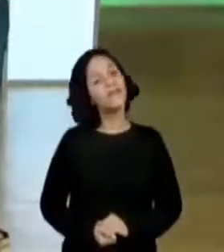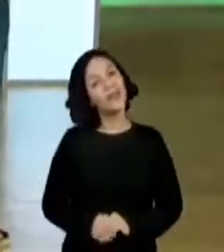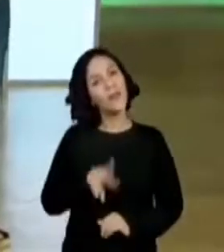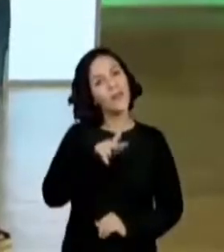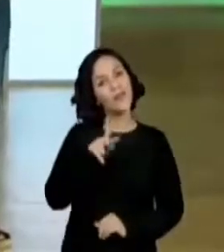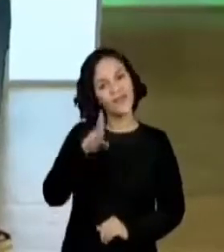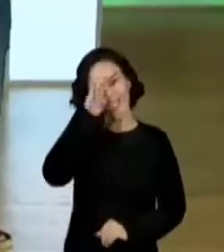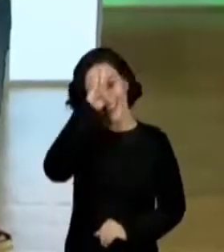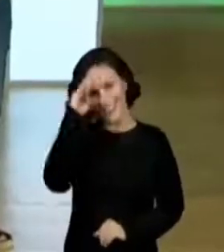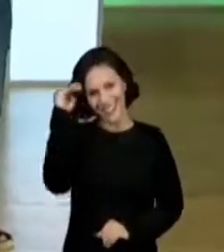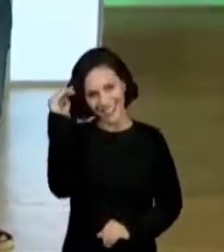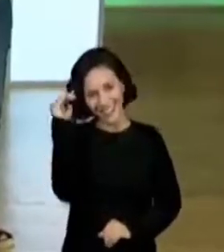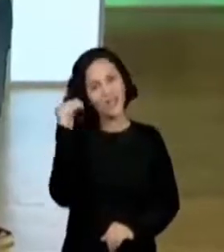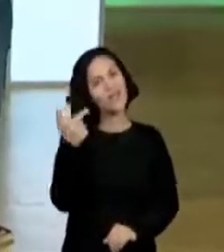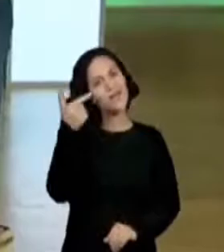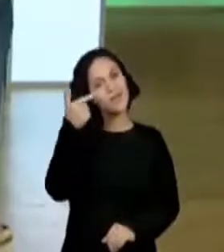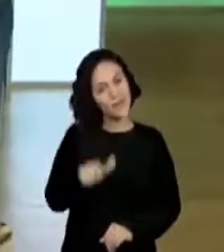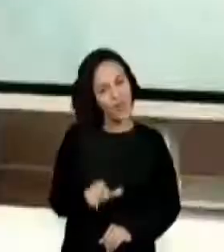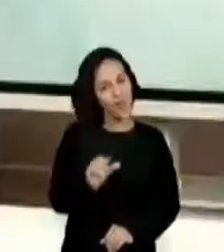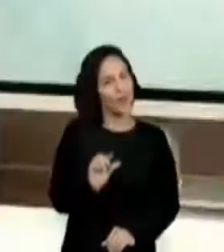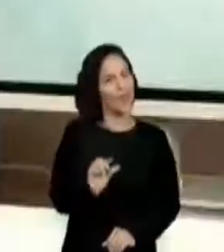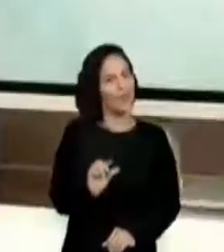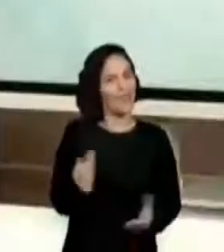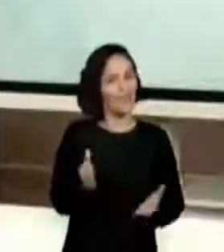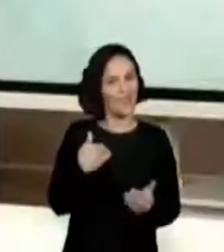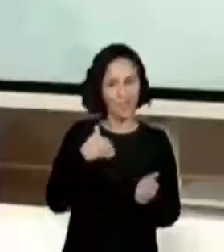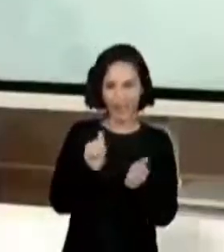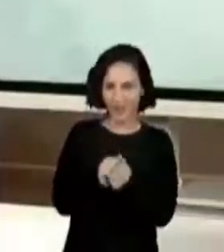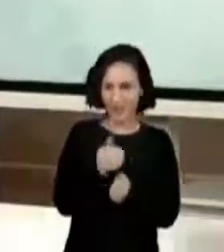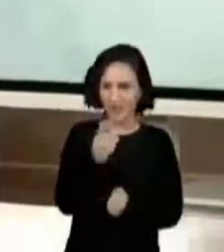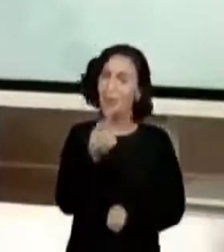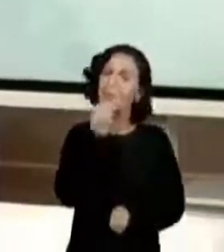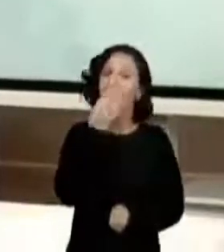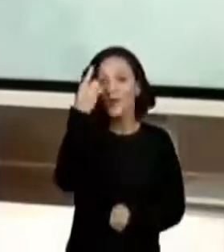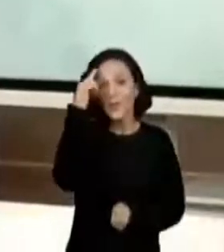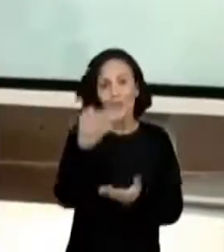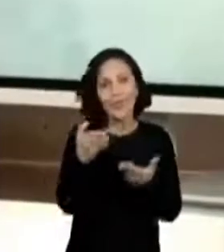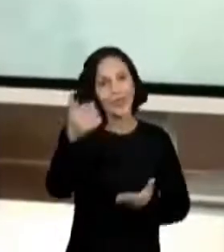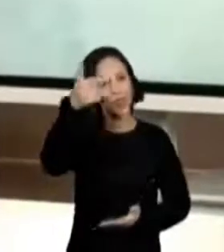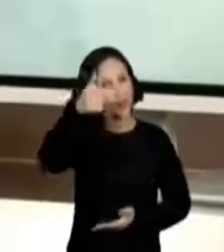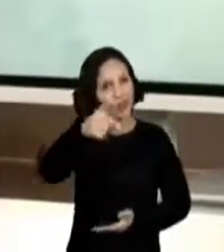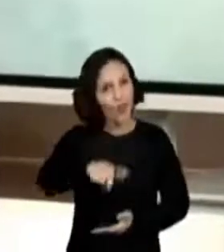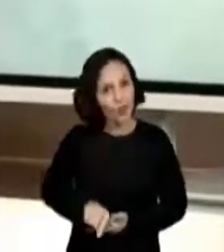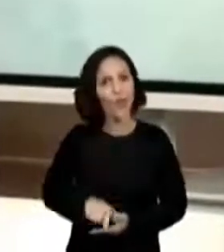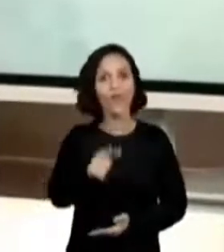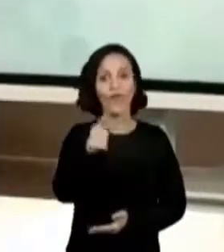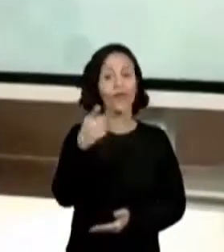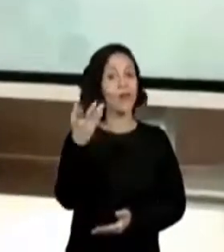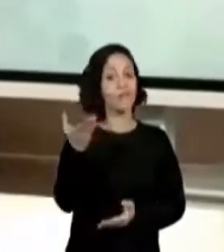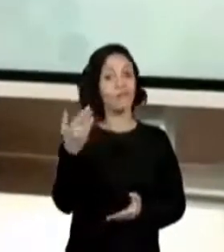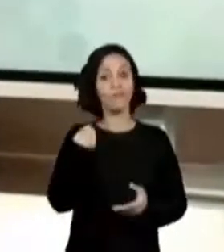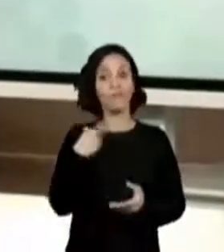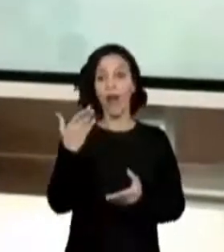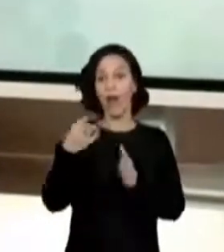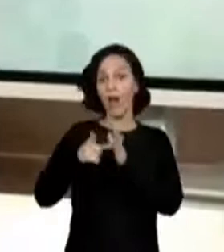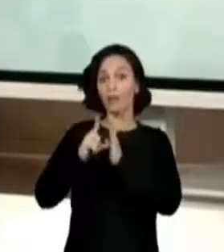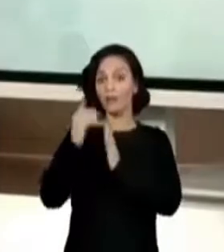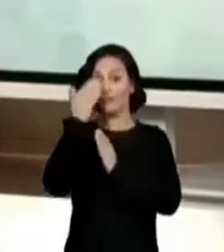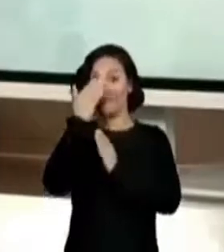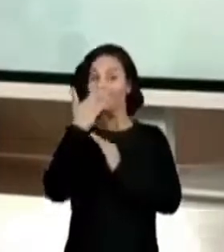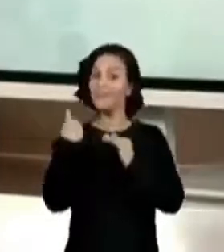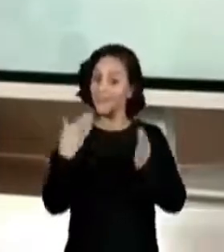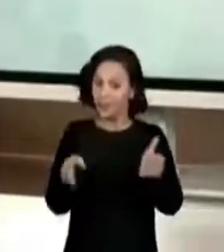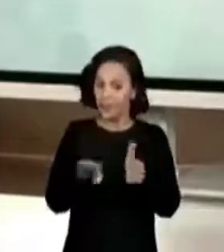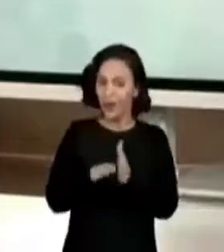Professora Regiane, mais um pouquinho aqui com vocês. Bom dia de novo para quem está acompanhando a partir aí desta